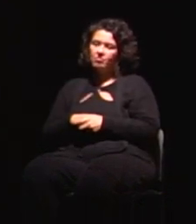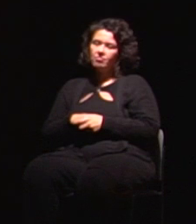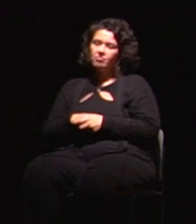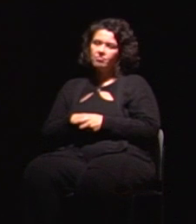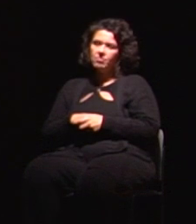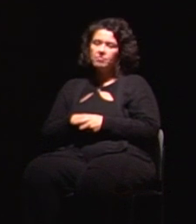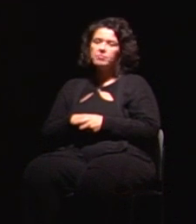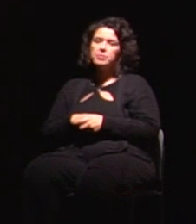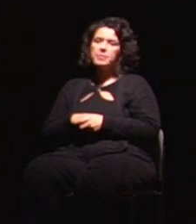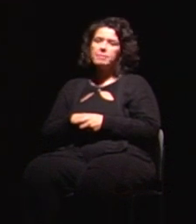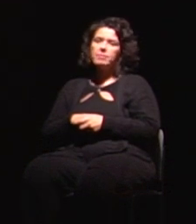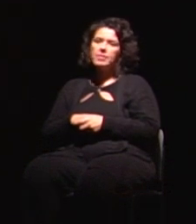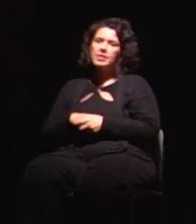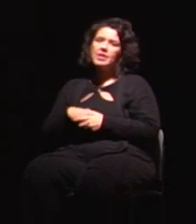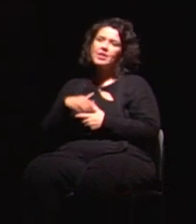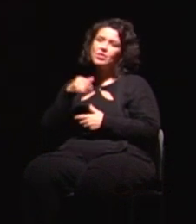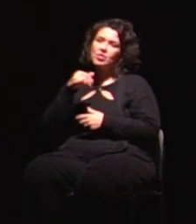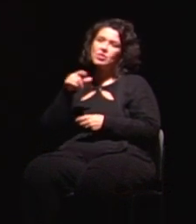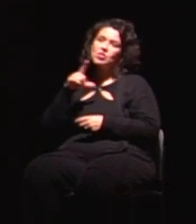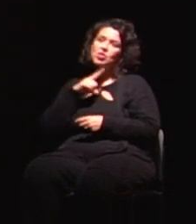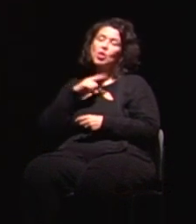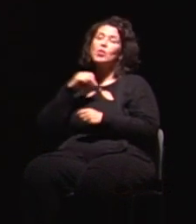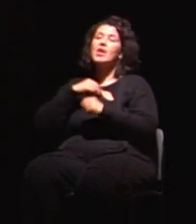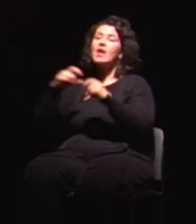dos dizeres dos caminhoneiros.